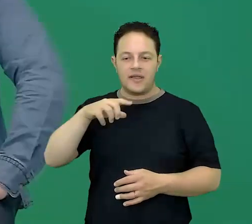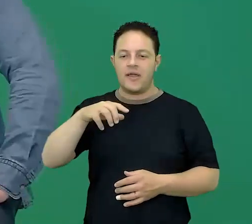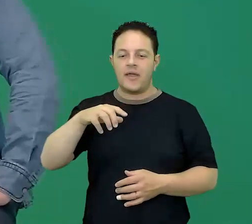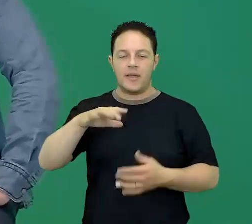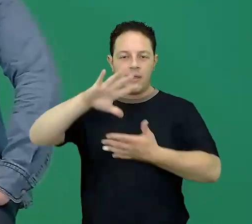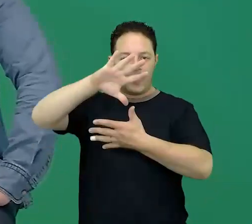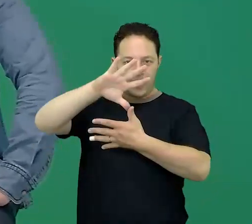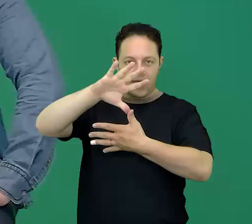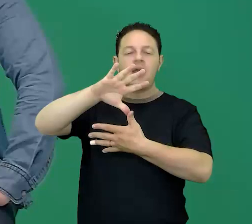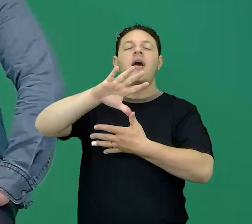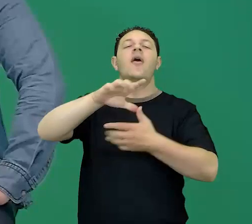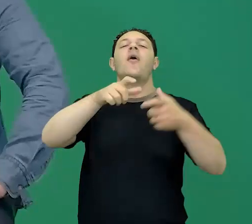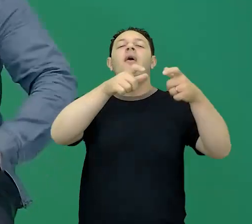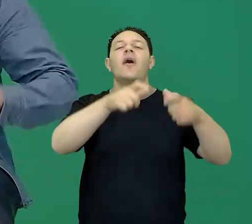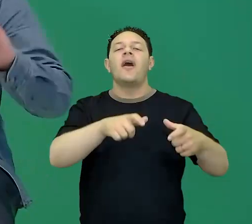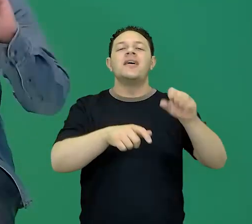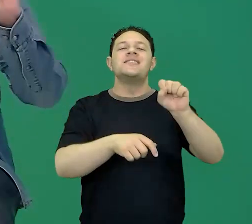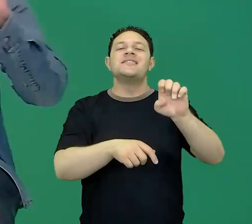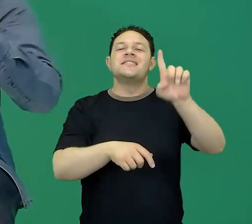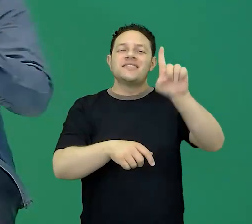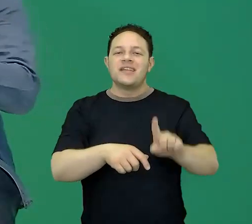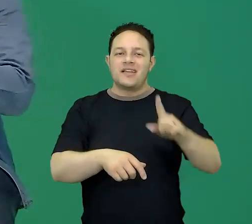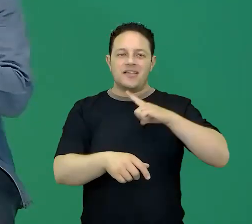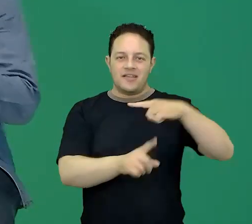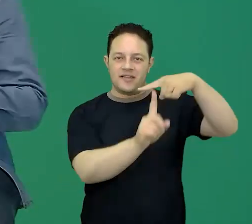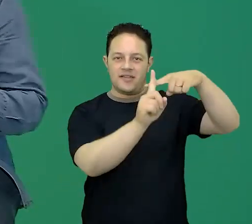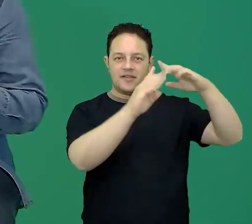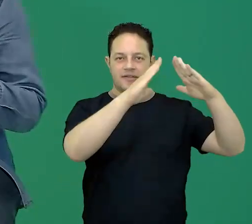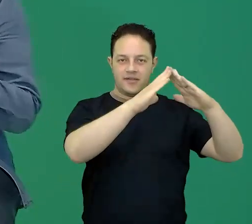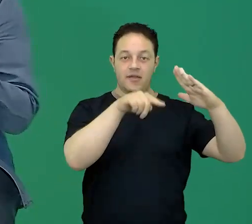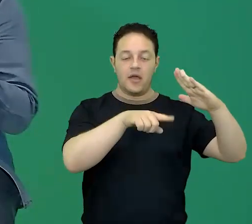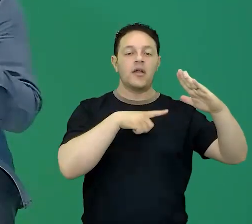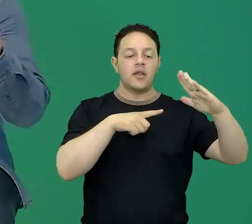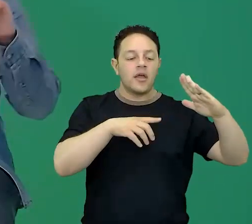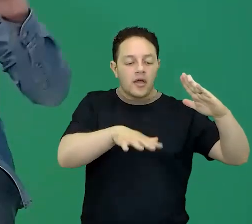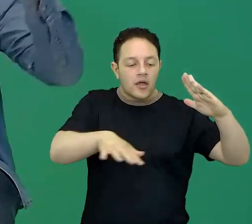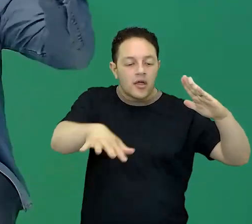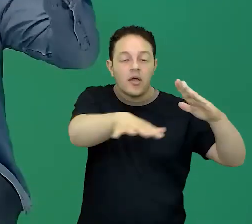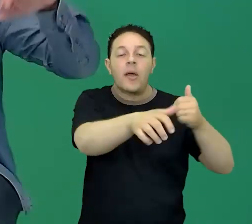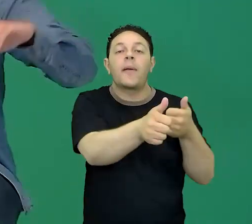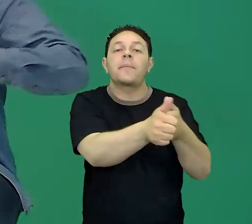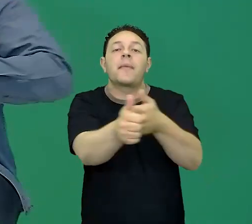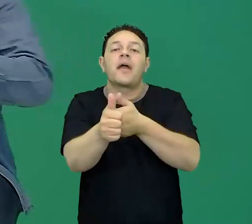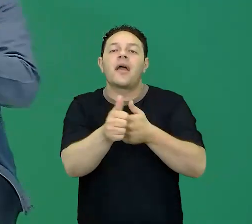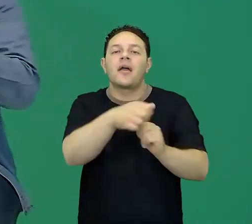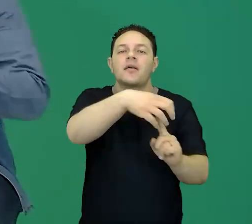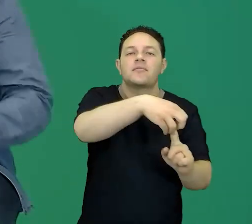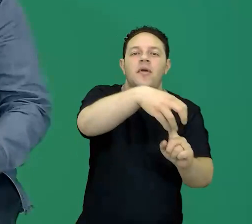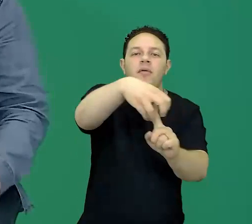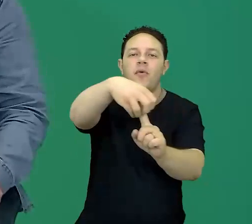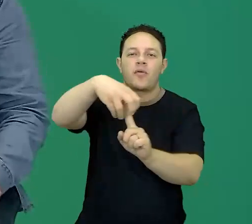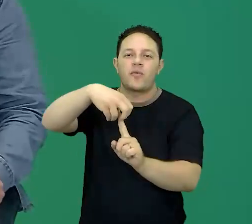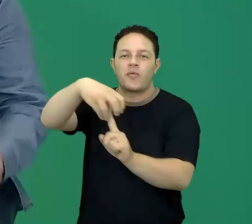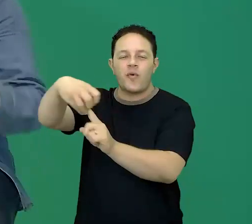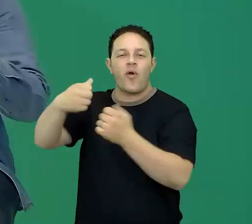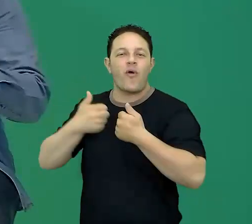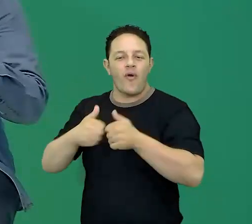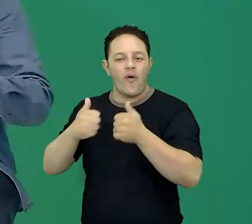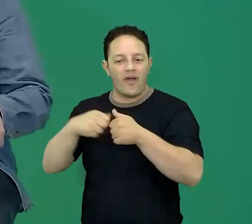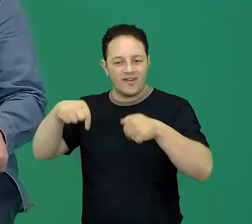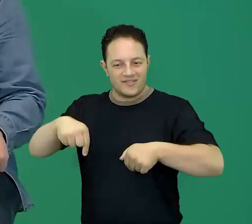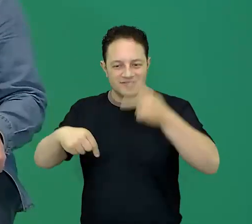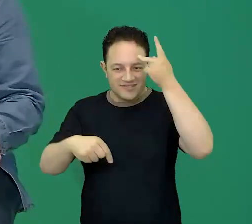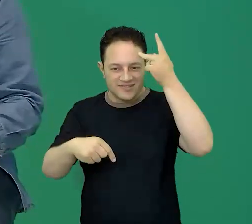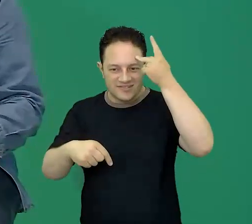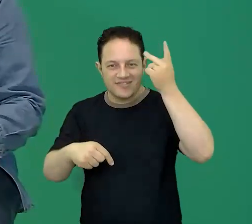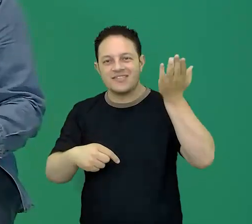que mostrava a Catedral da Sé, e os pontos de ônibus que estavam localizados próximos à Catedral da Sé, aqui